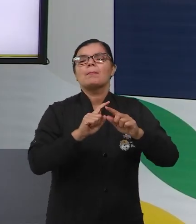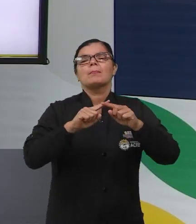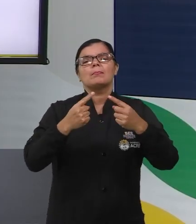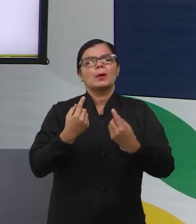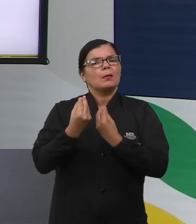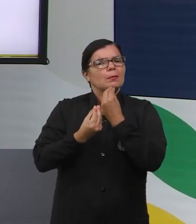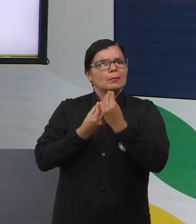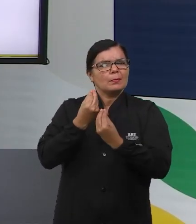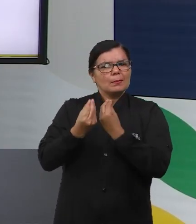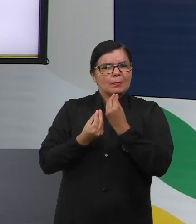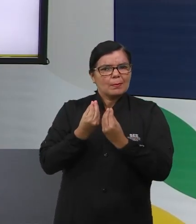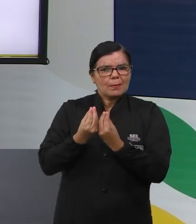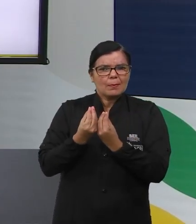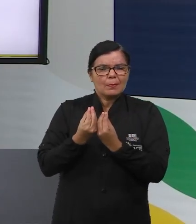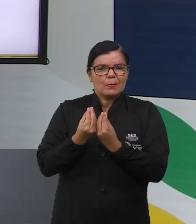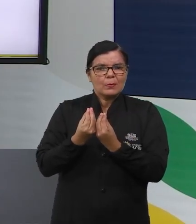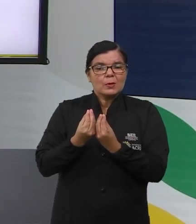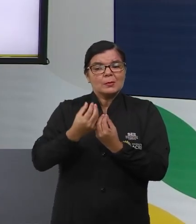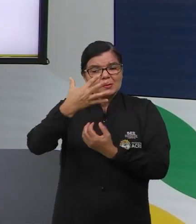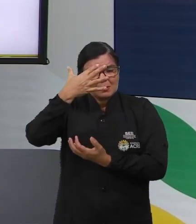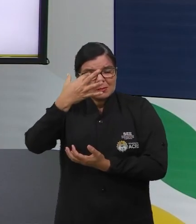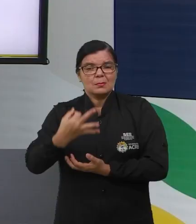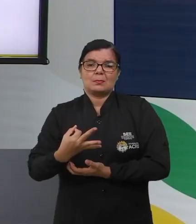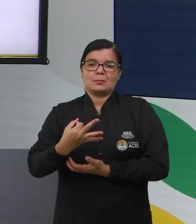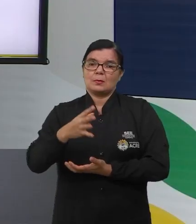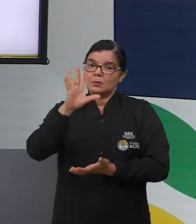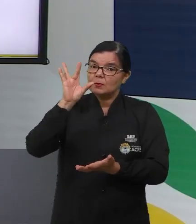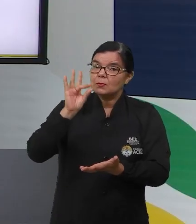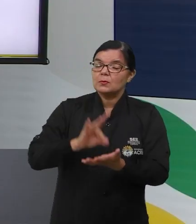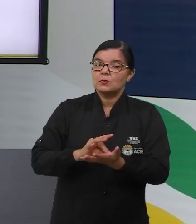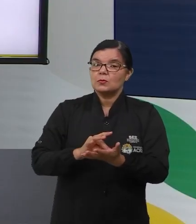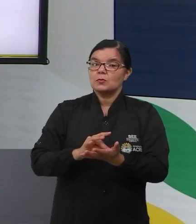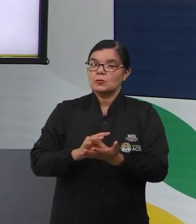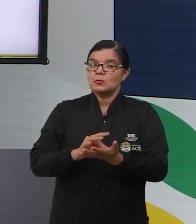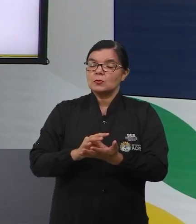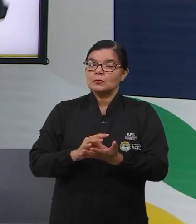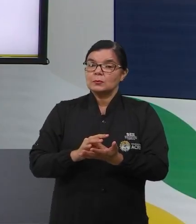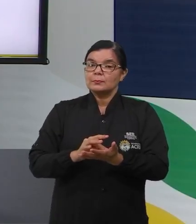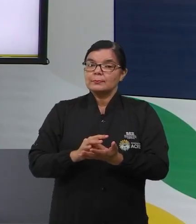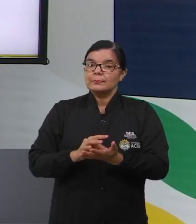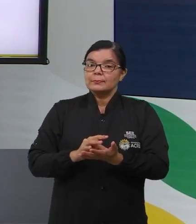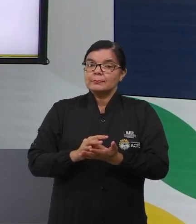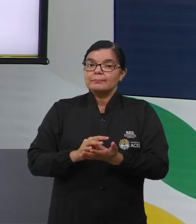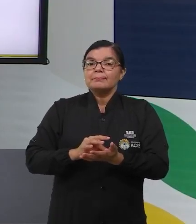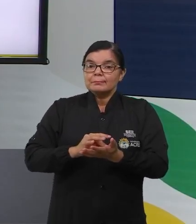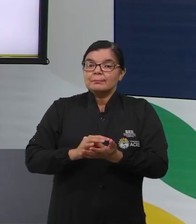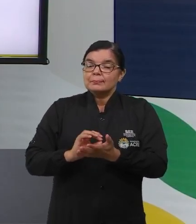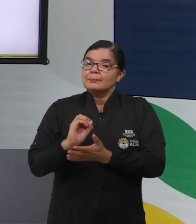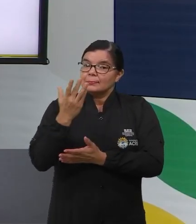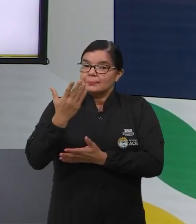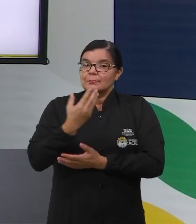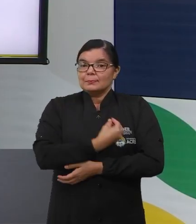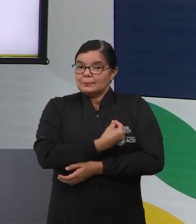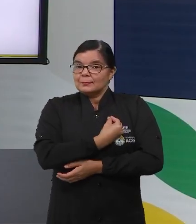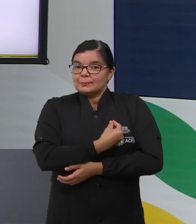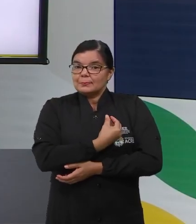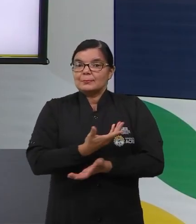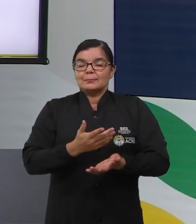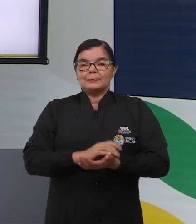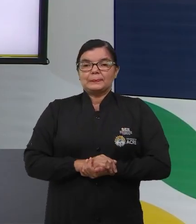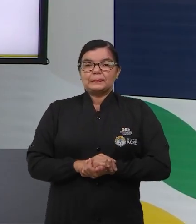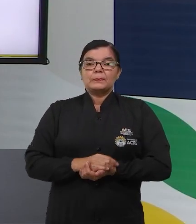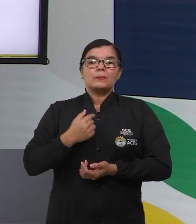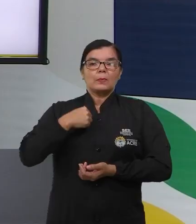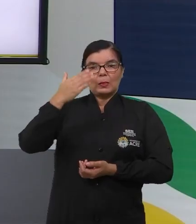Mas como é que isso se efetiva? Como é que isso concretiza de fato na realidade aqui?